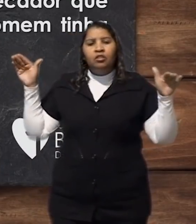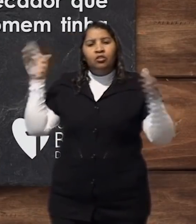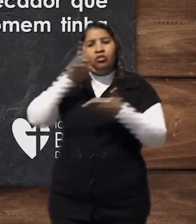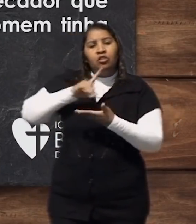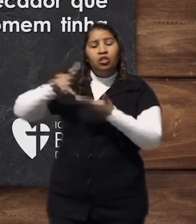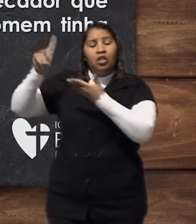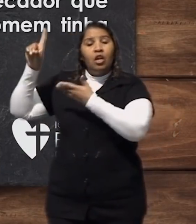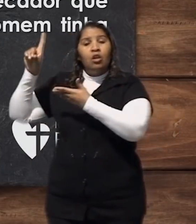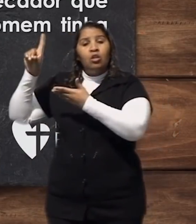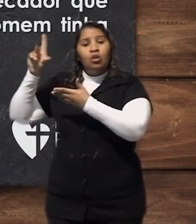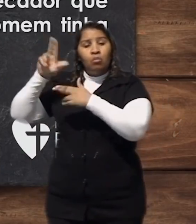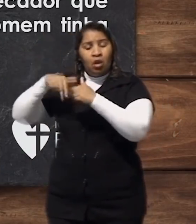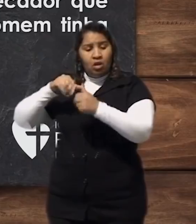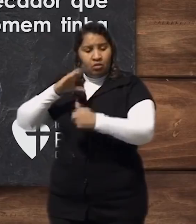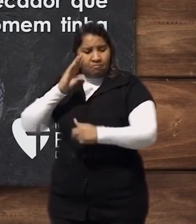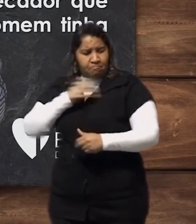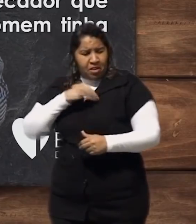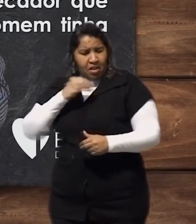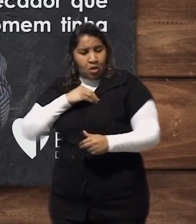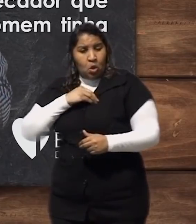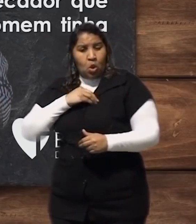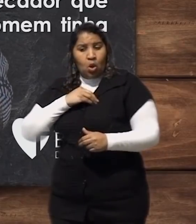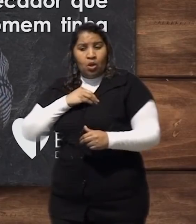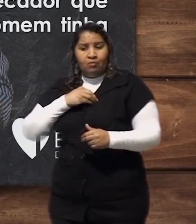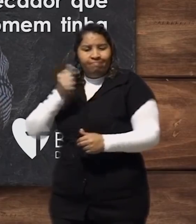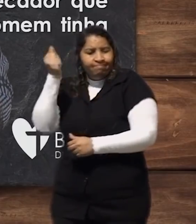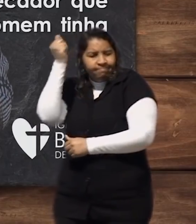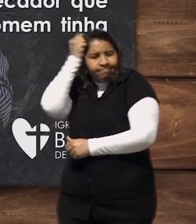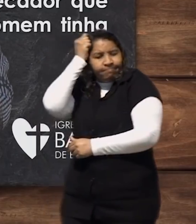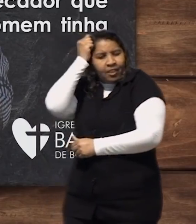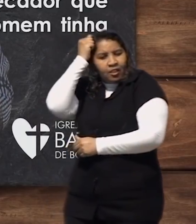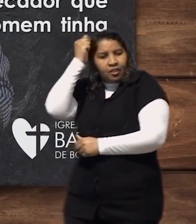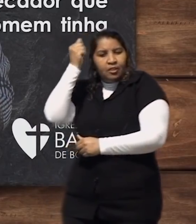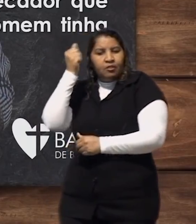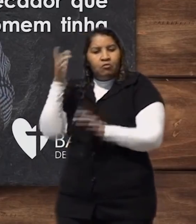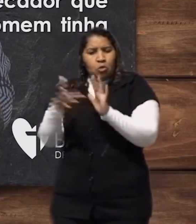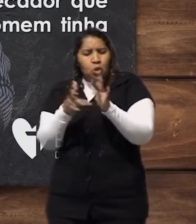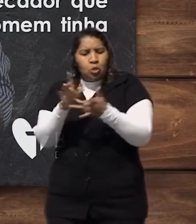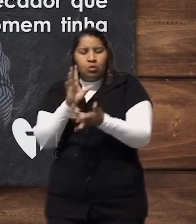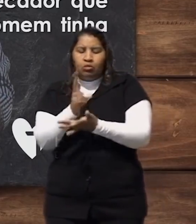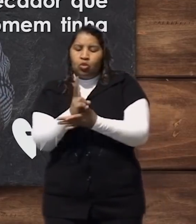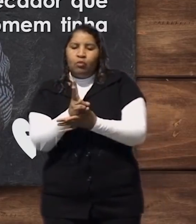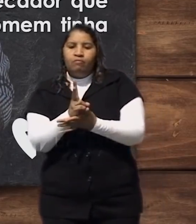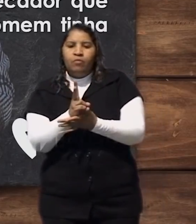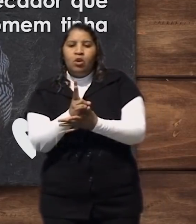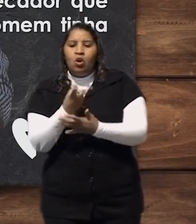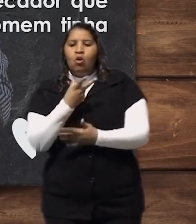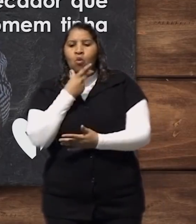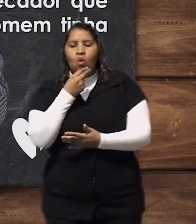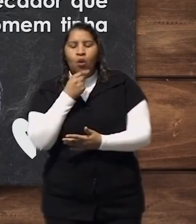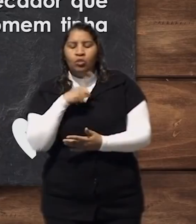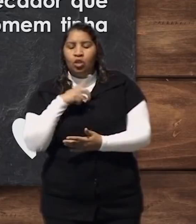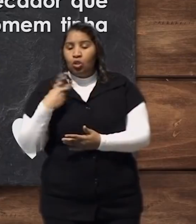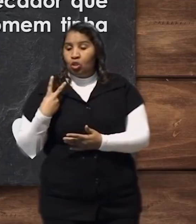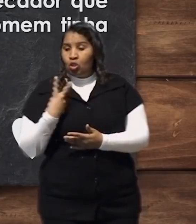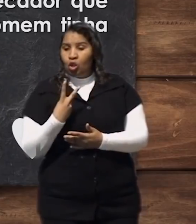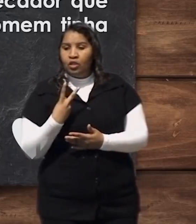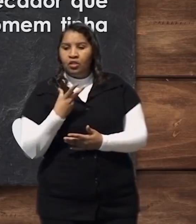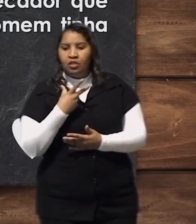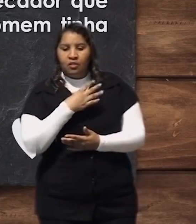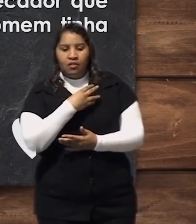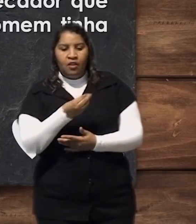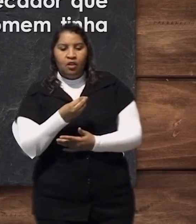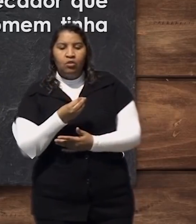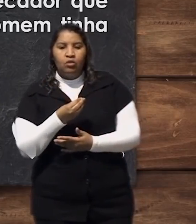ti Jesus continuou um homem tinha dois filhos o mais novo de seu pai pai que ela minha